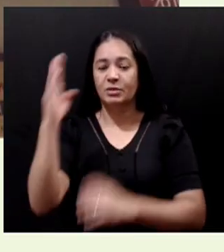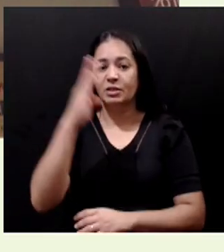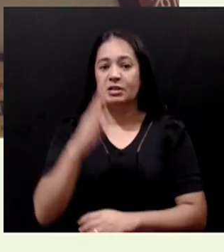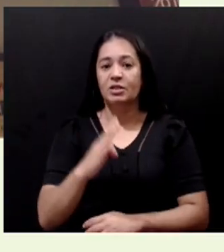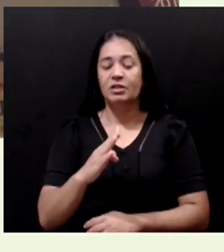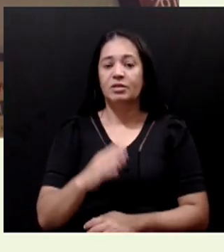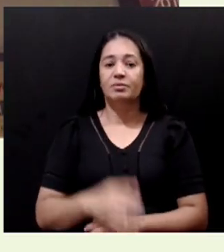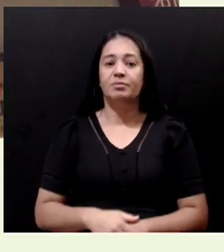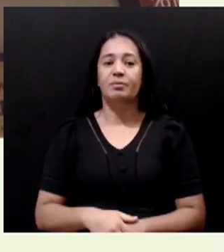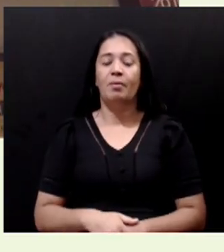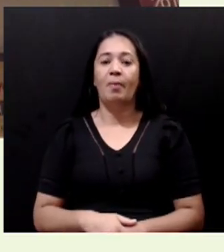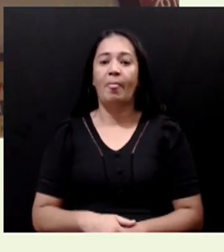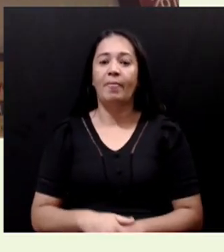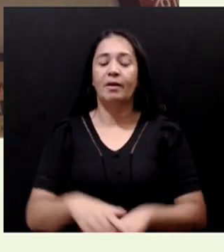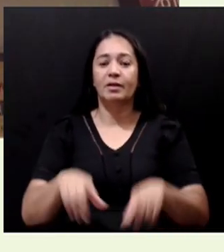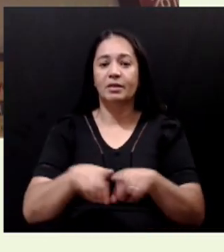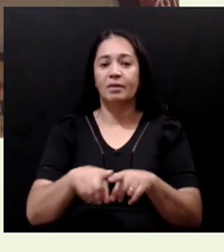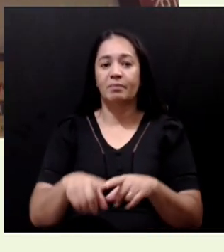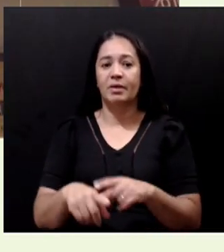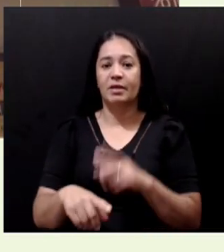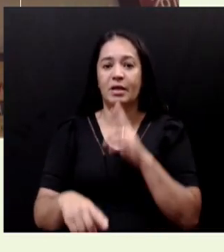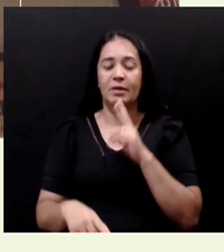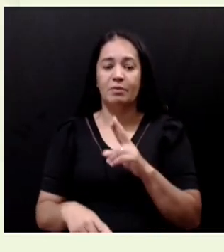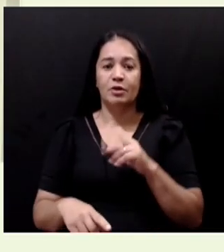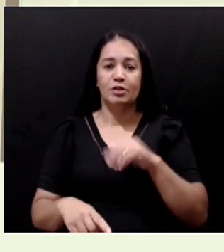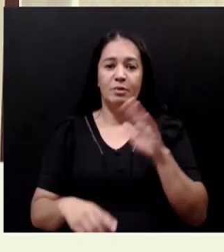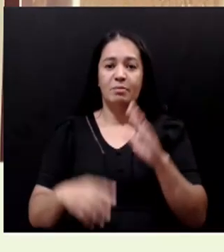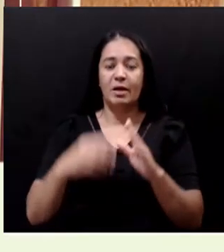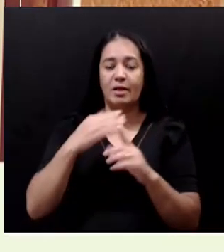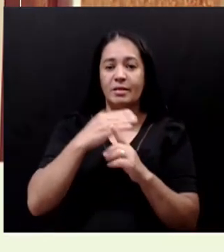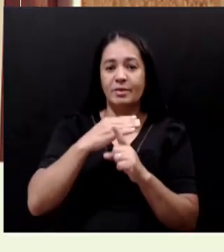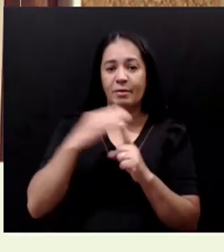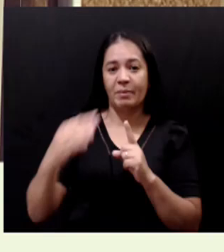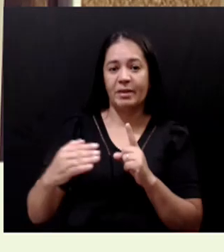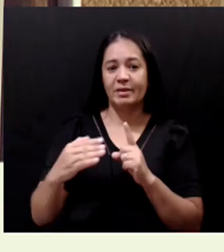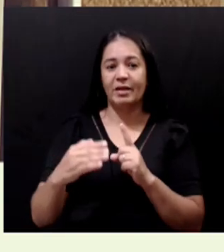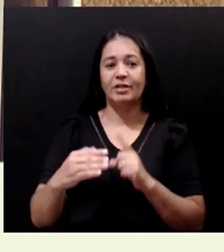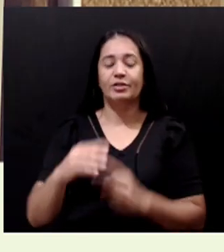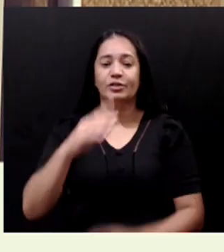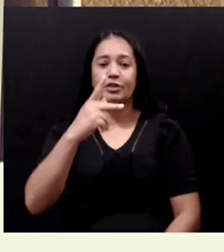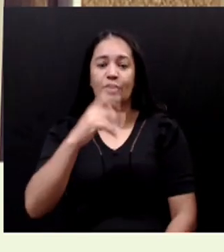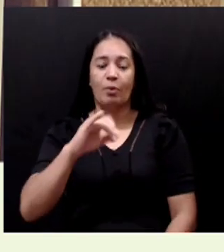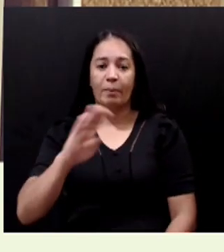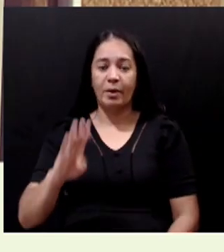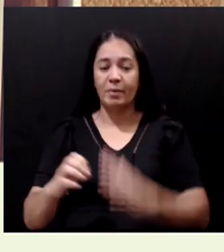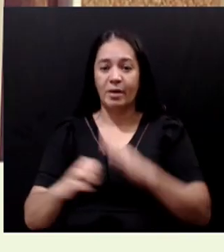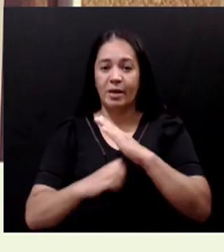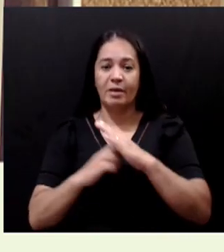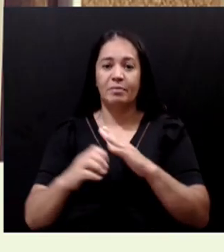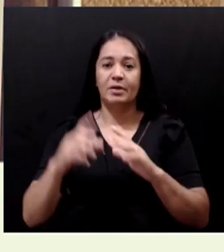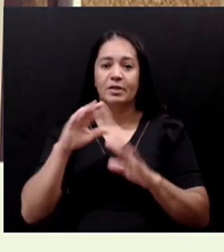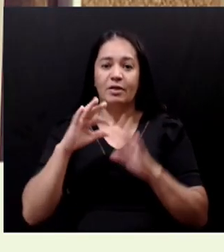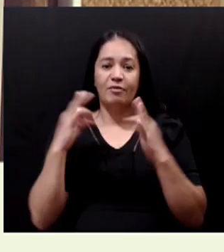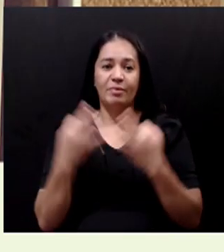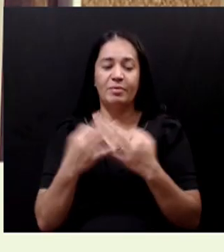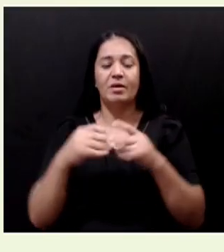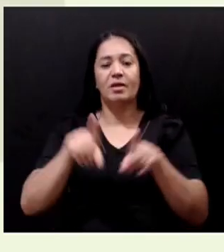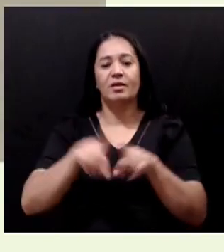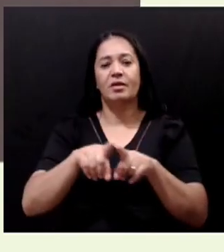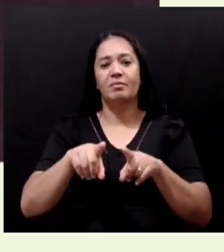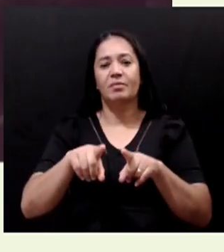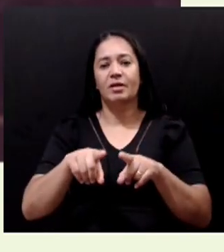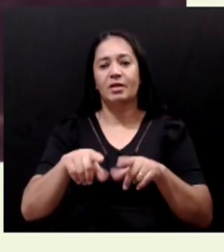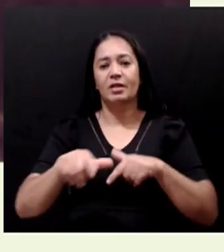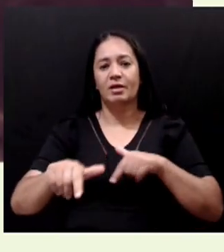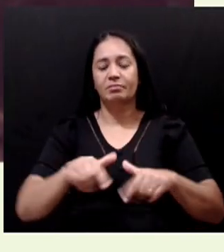Além de responder por mais de metade do PIB, as empresas familiares também empregam 75% de mão